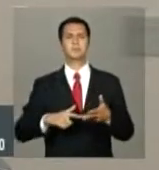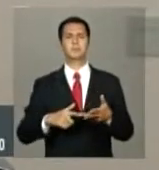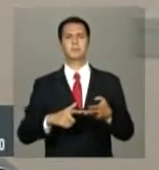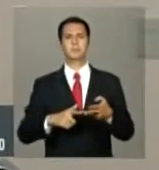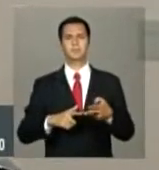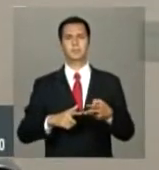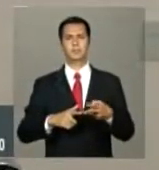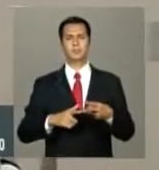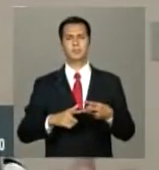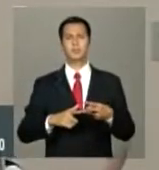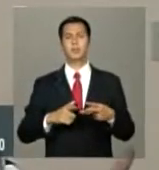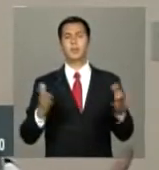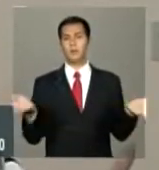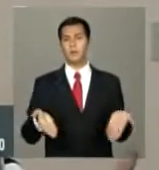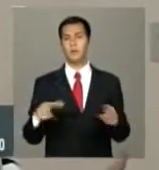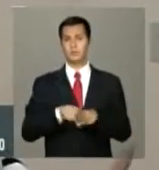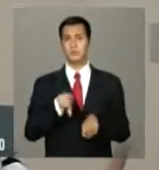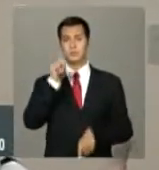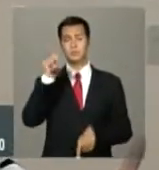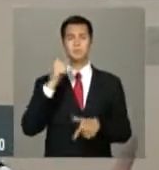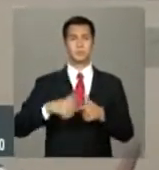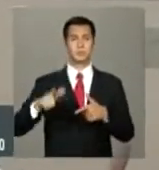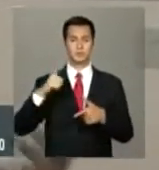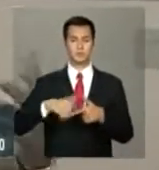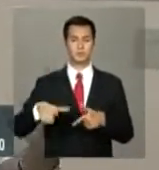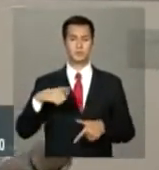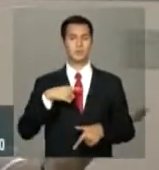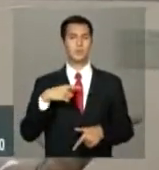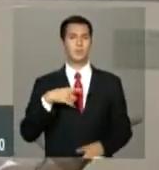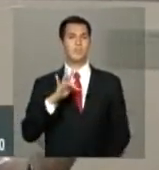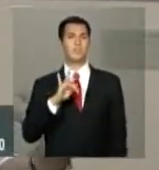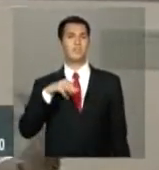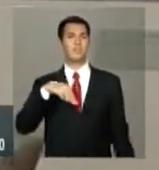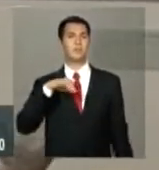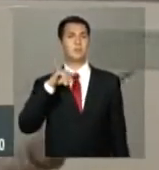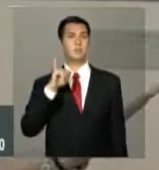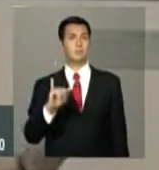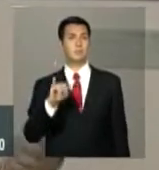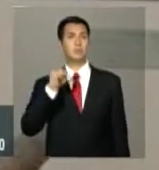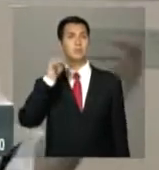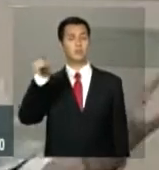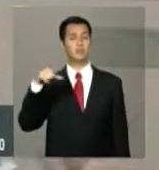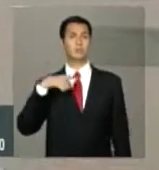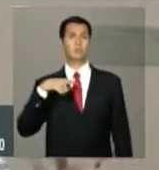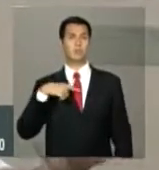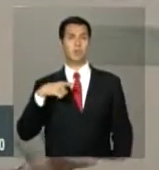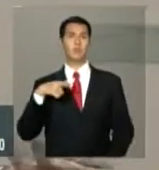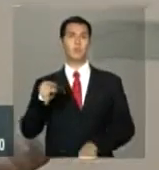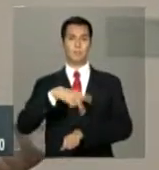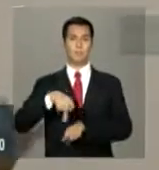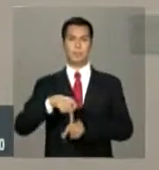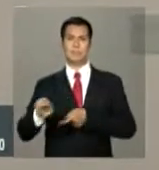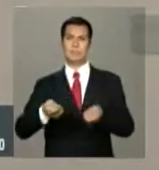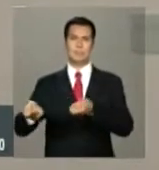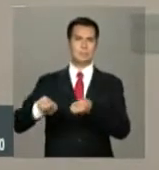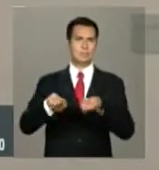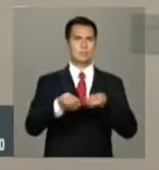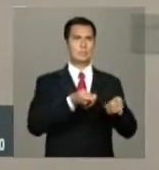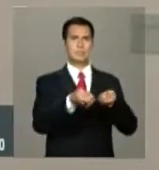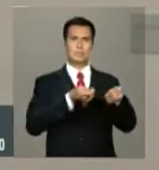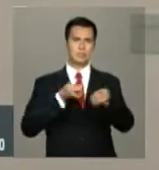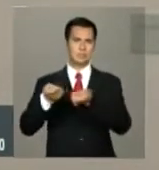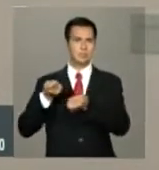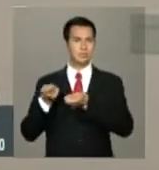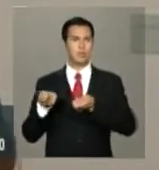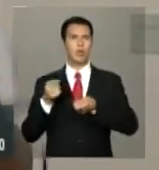Por exemplo, essa aversão à presença do Fundo Monetário controlando o país e aumentando as exigências, também nós